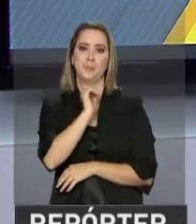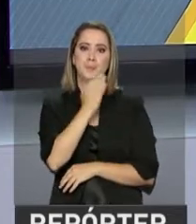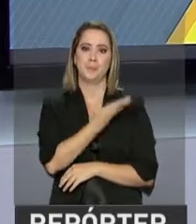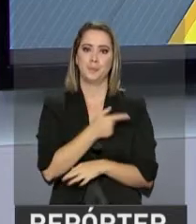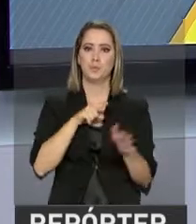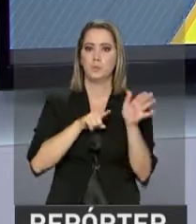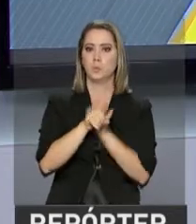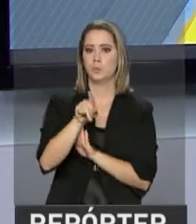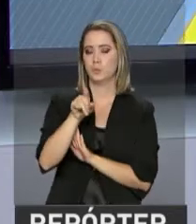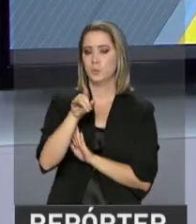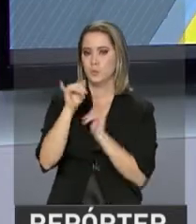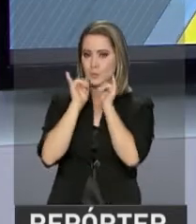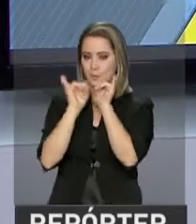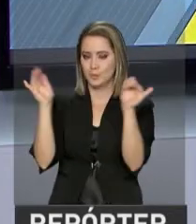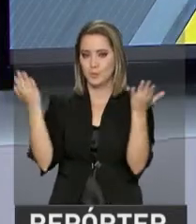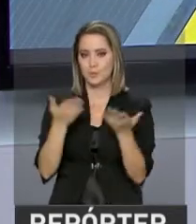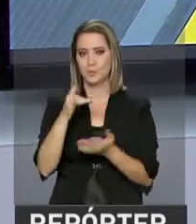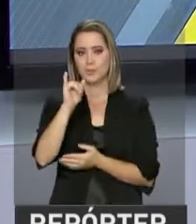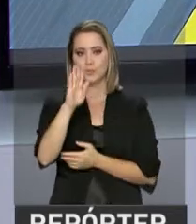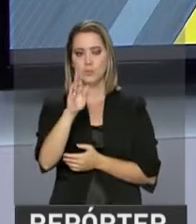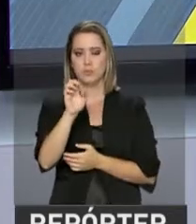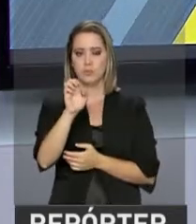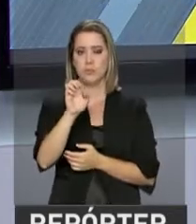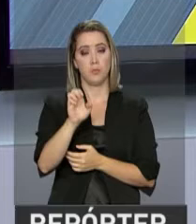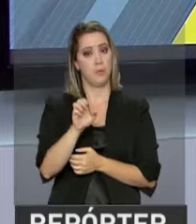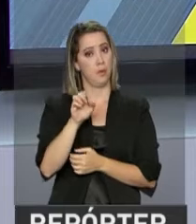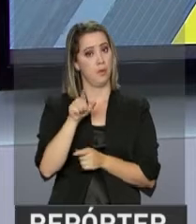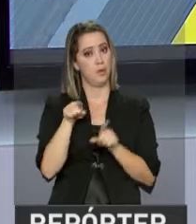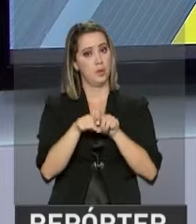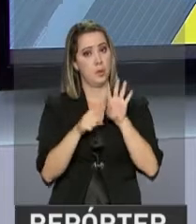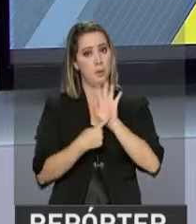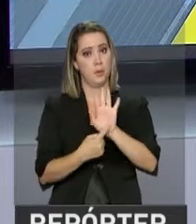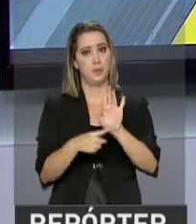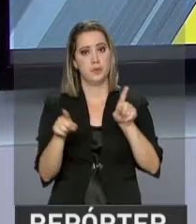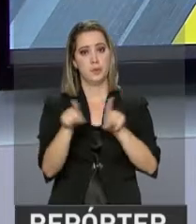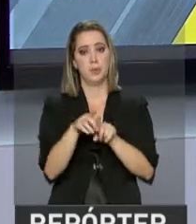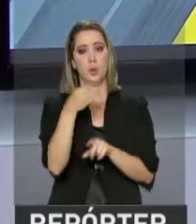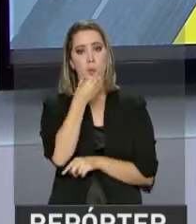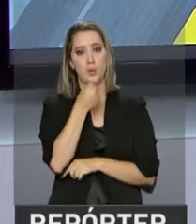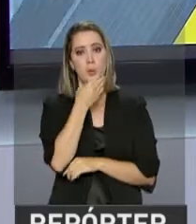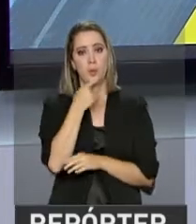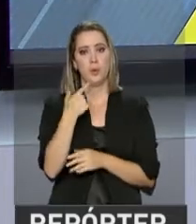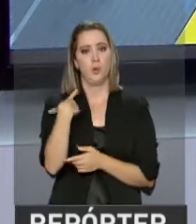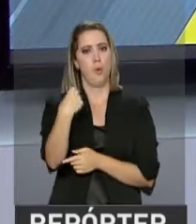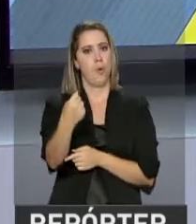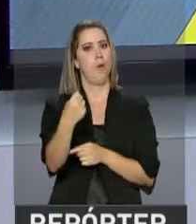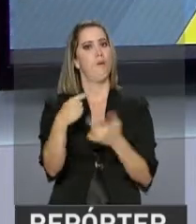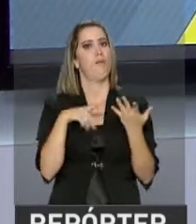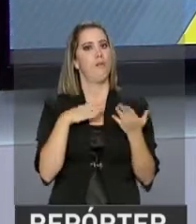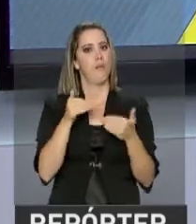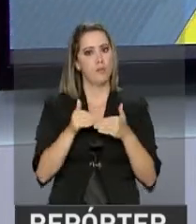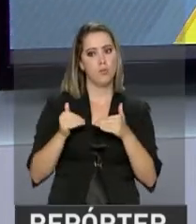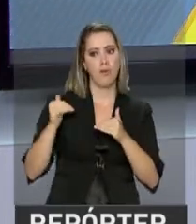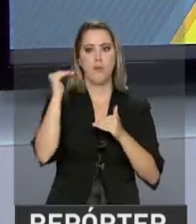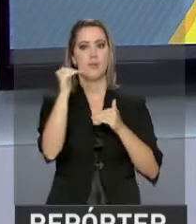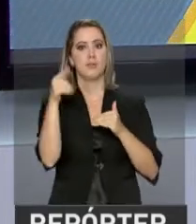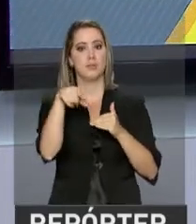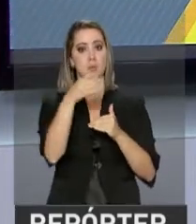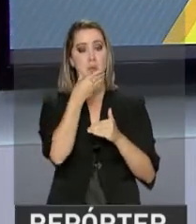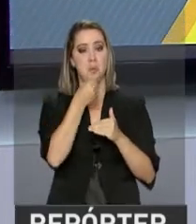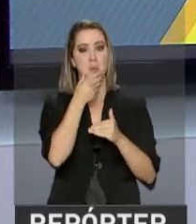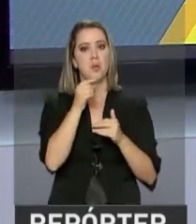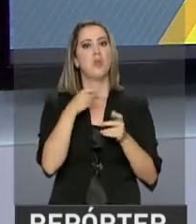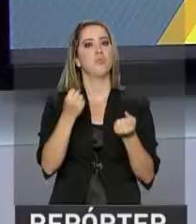mulheres. A pesquisa divulgada hoje pelo IBGE mostra ainda que os homens saem na frente das mulheres quando o assunto é